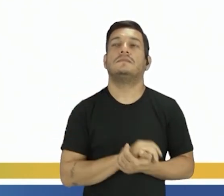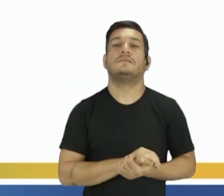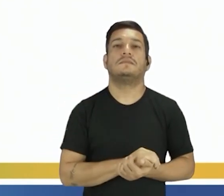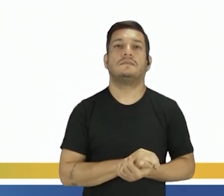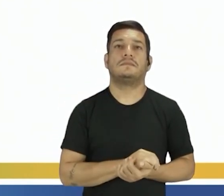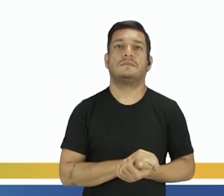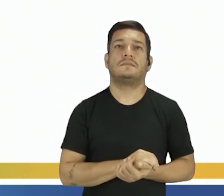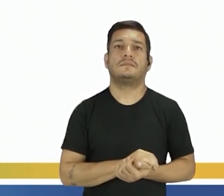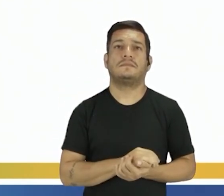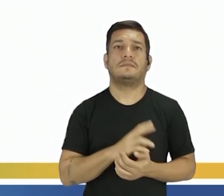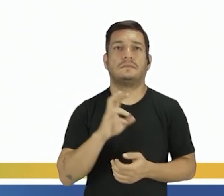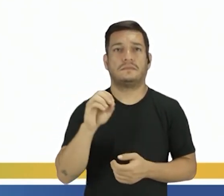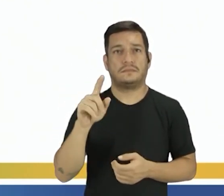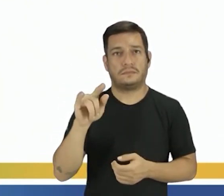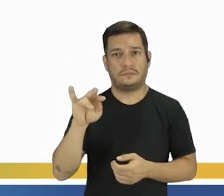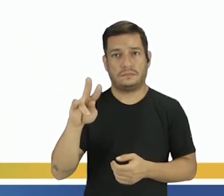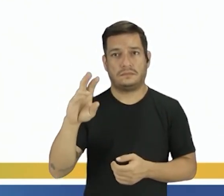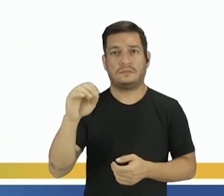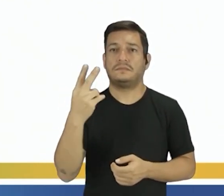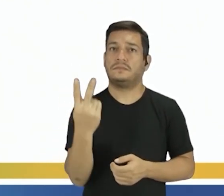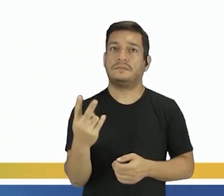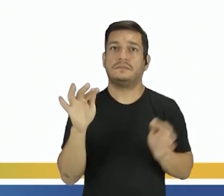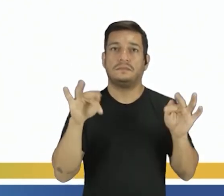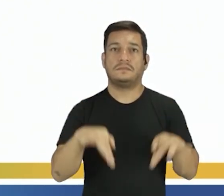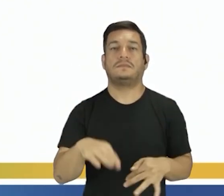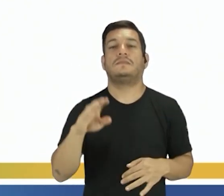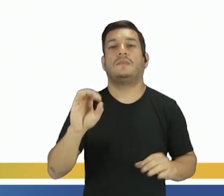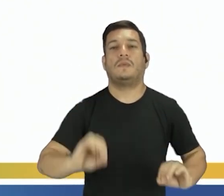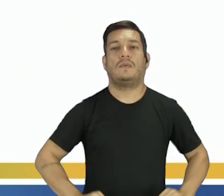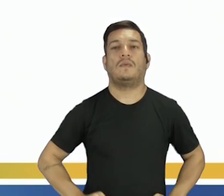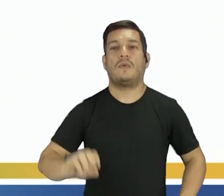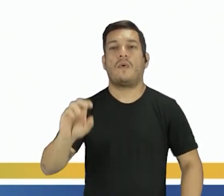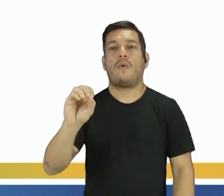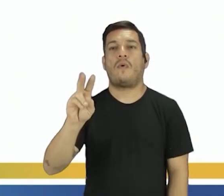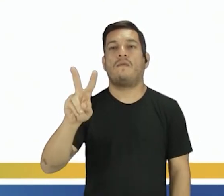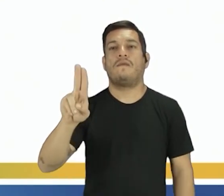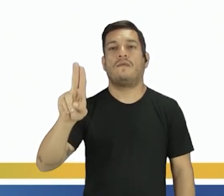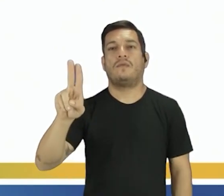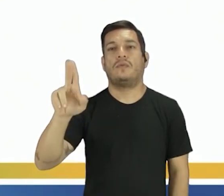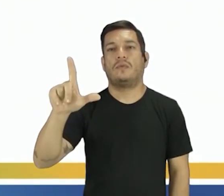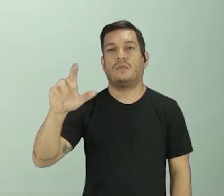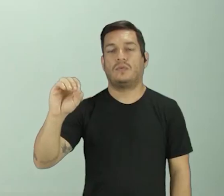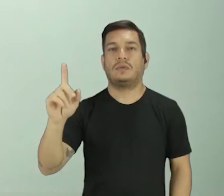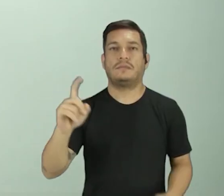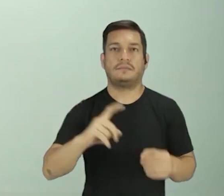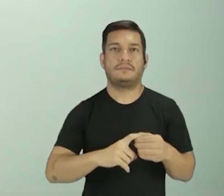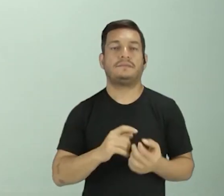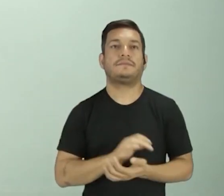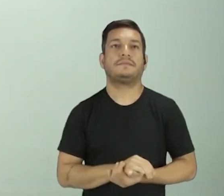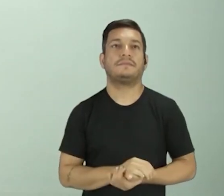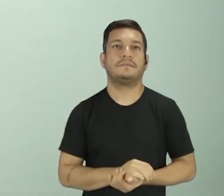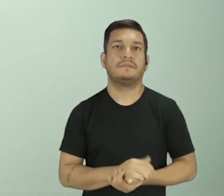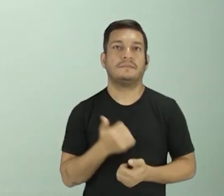espermatócito 1. Oócito 2 e, por fim, o óvulo, que é quem é fecundado.